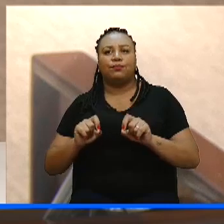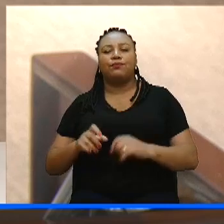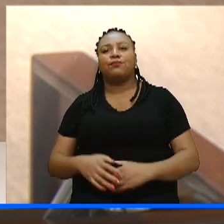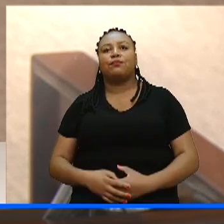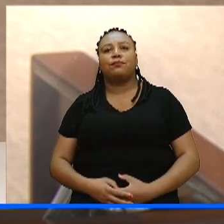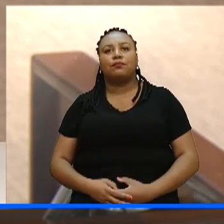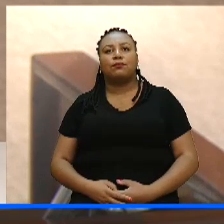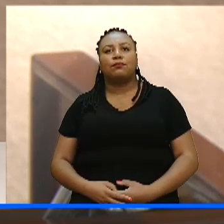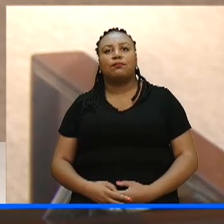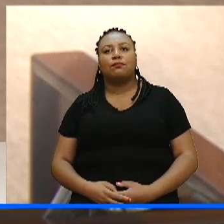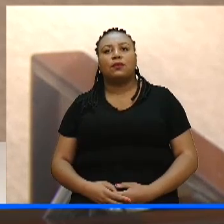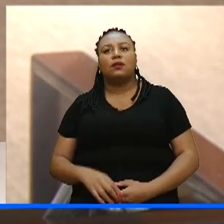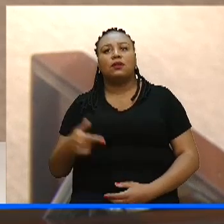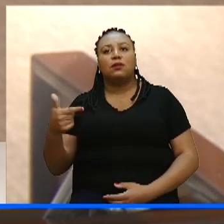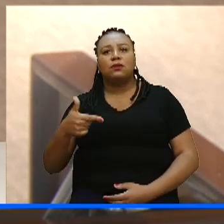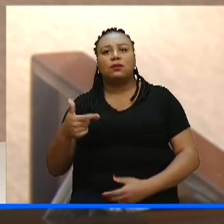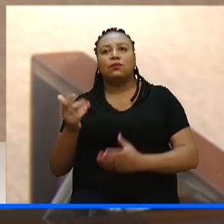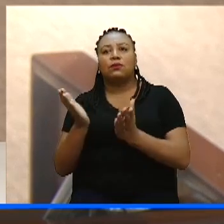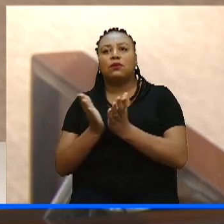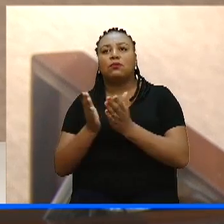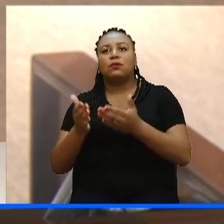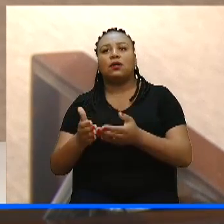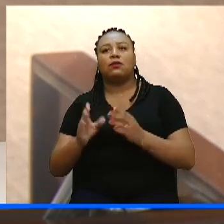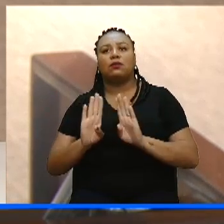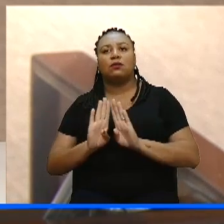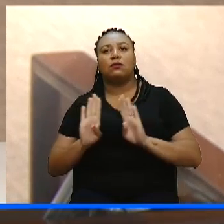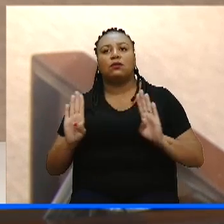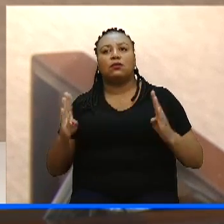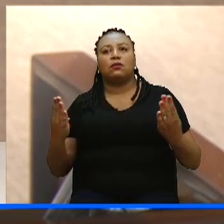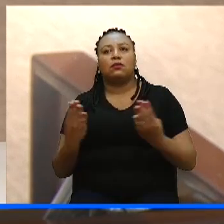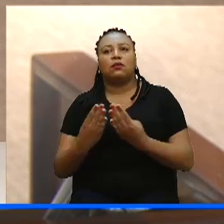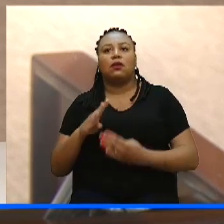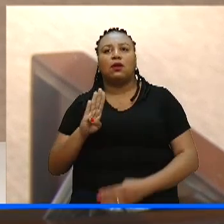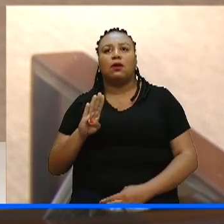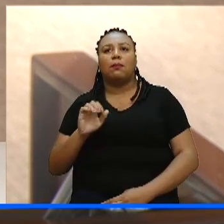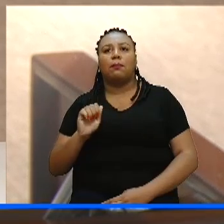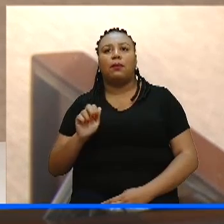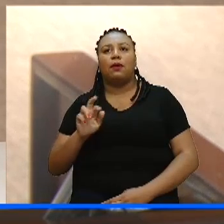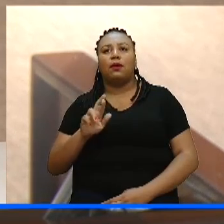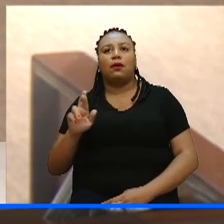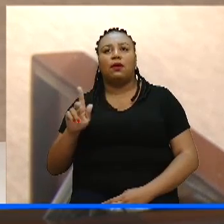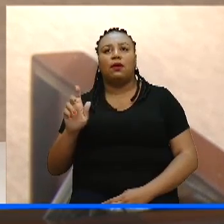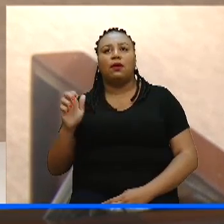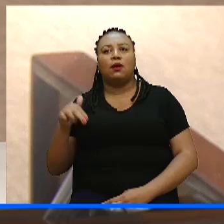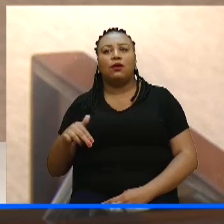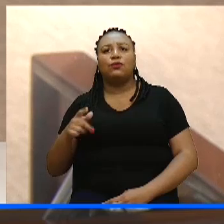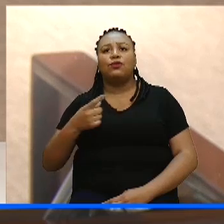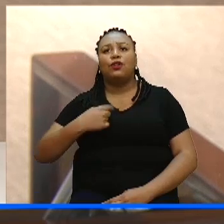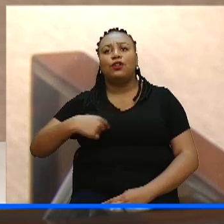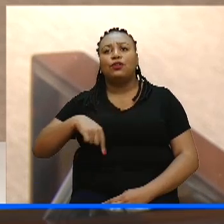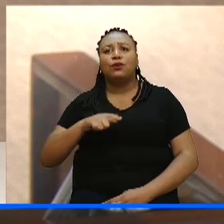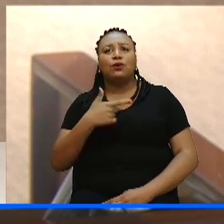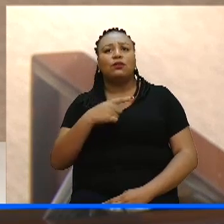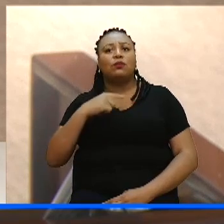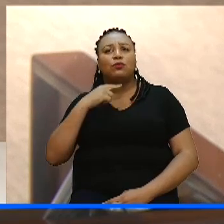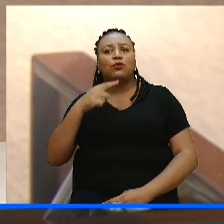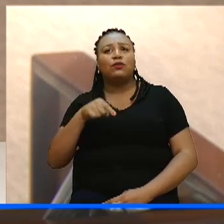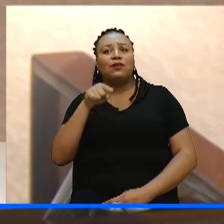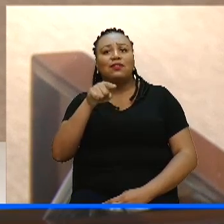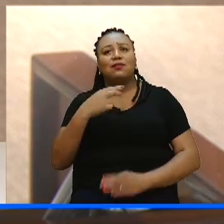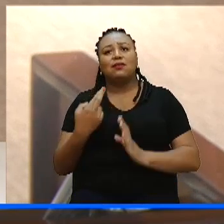da subcomissão das barragens nós não temos dúvidas que este